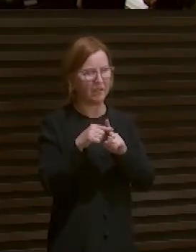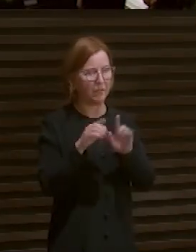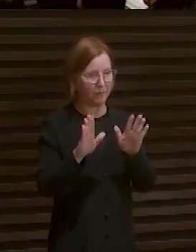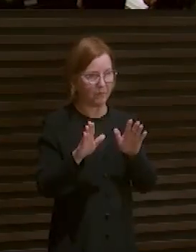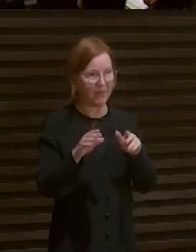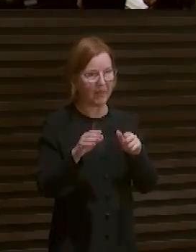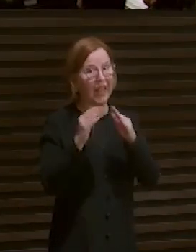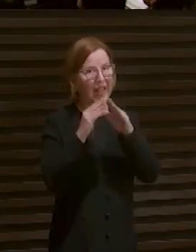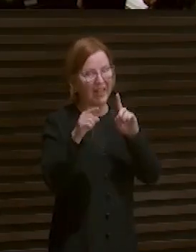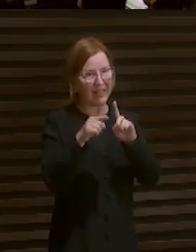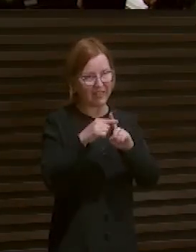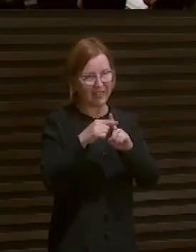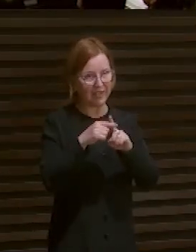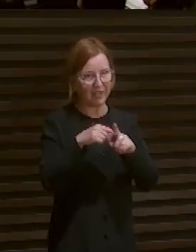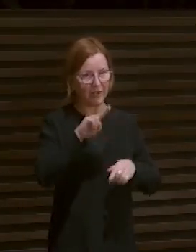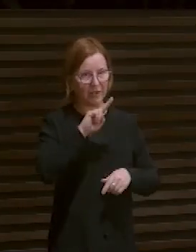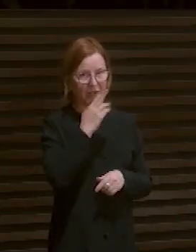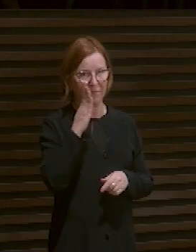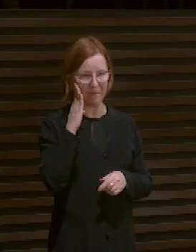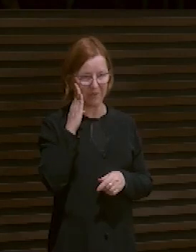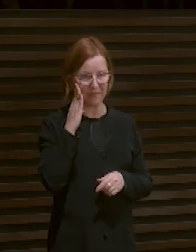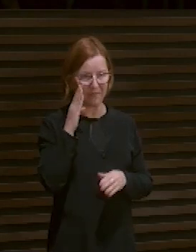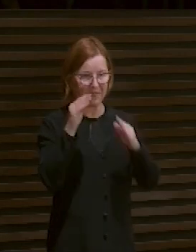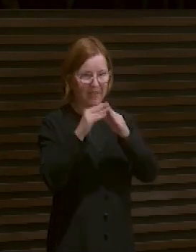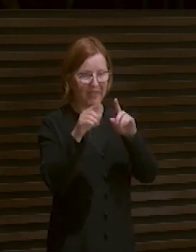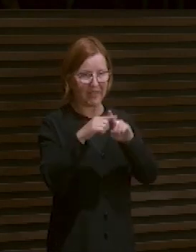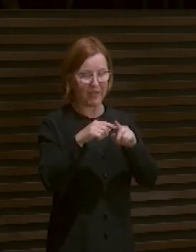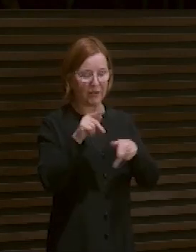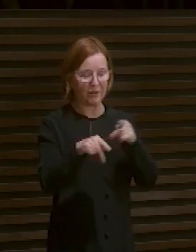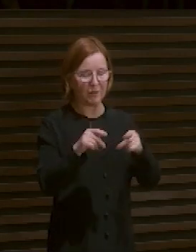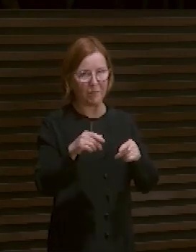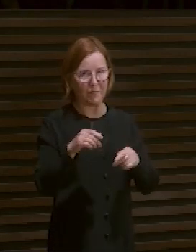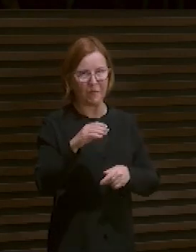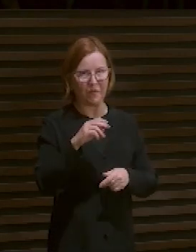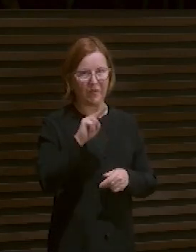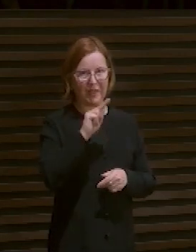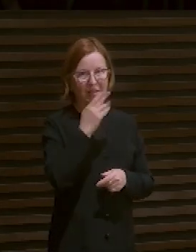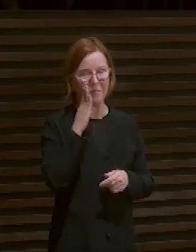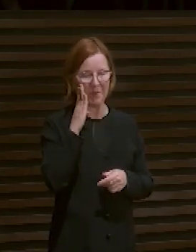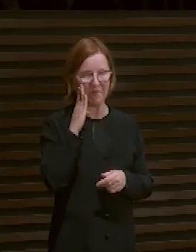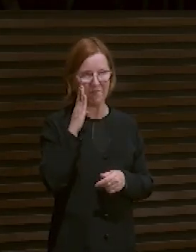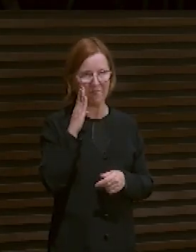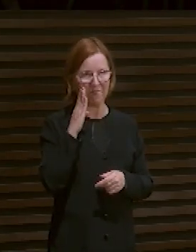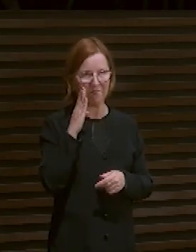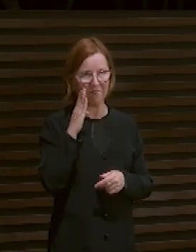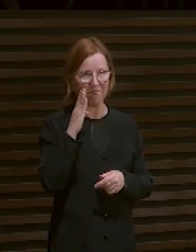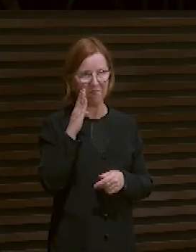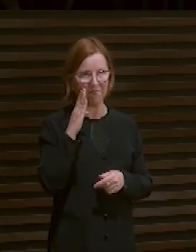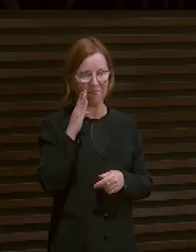falando, a igreja hebreia, a igreja dos hebreus, possivelmente